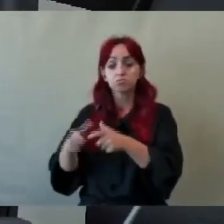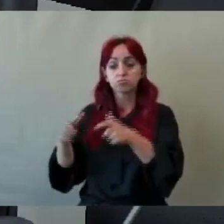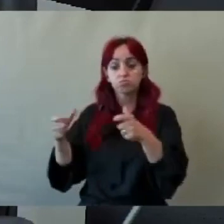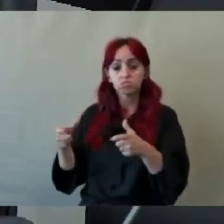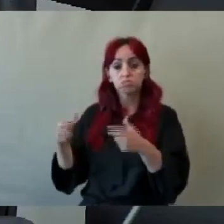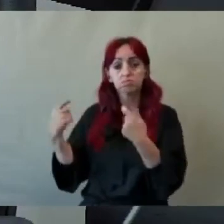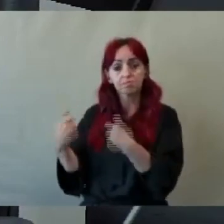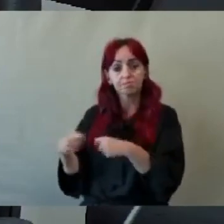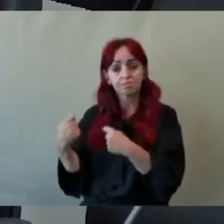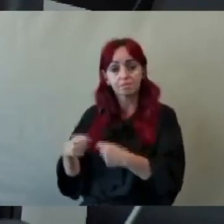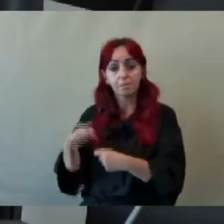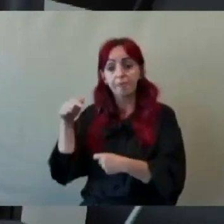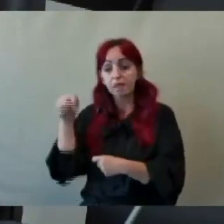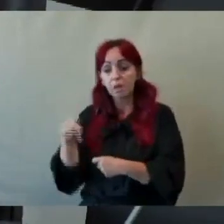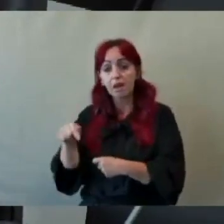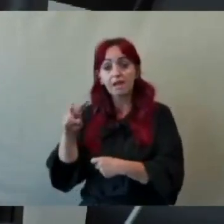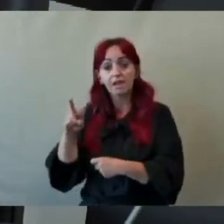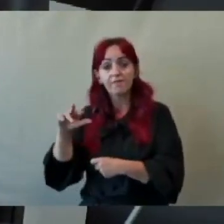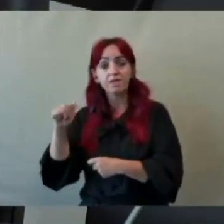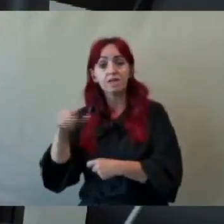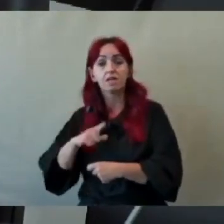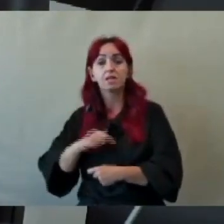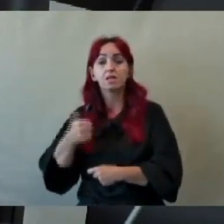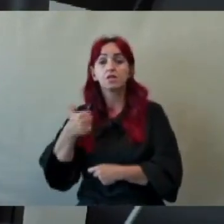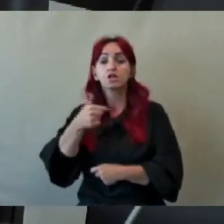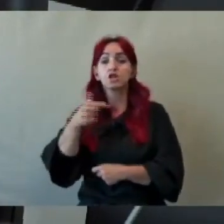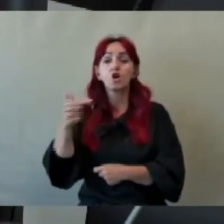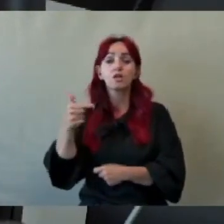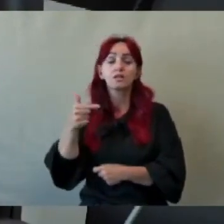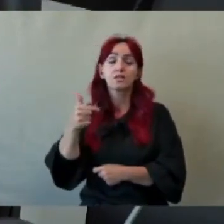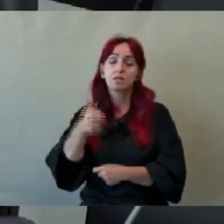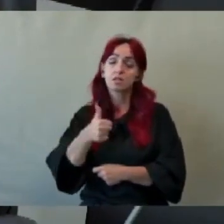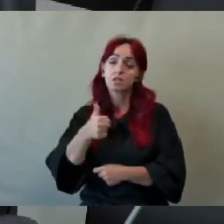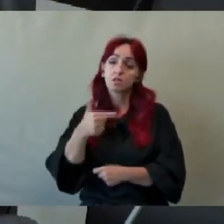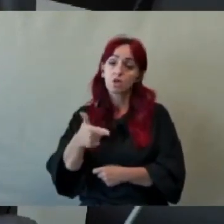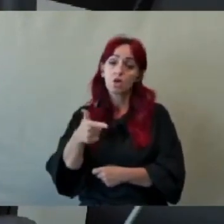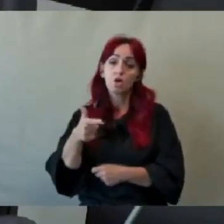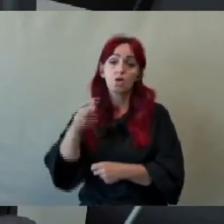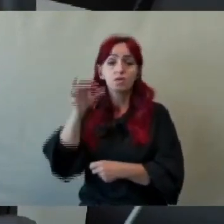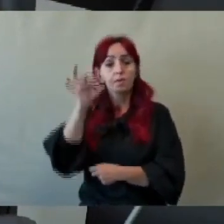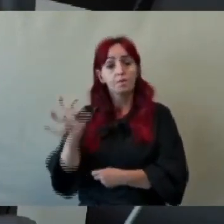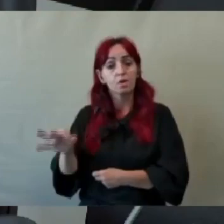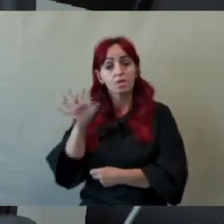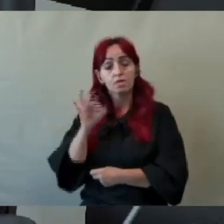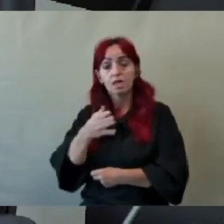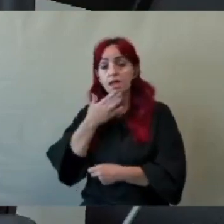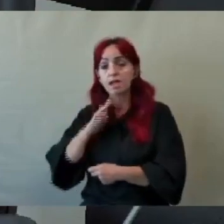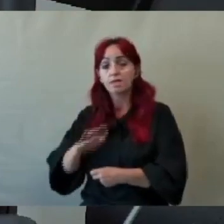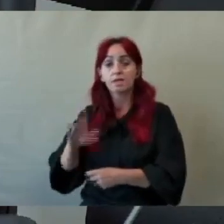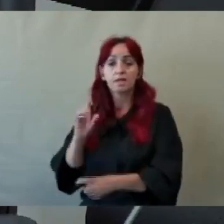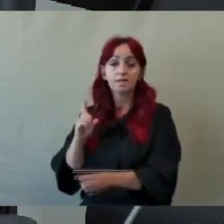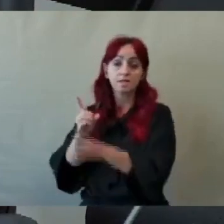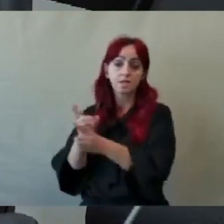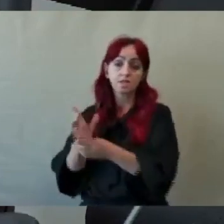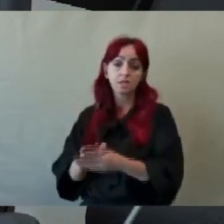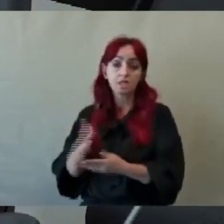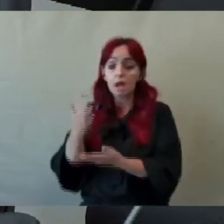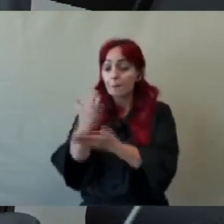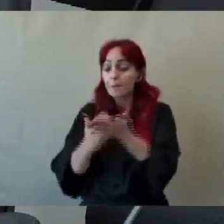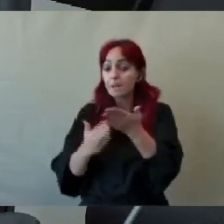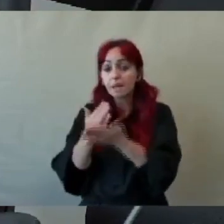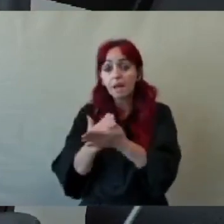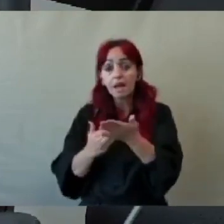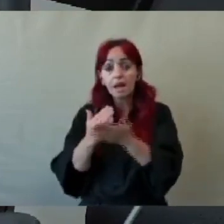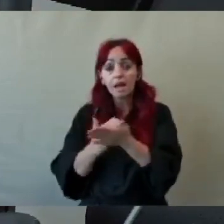na Vila Semig são 12% das crianças atendidas em educação em tempo integral. Ou seja, é metade da cidade